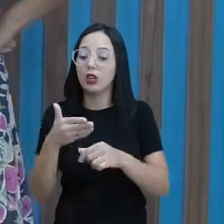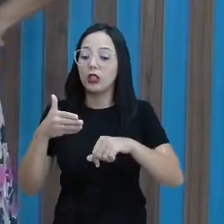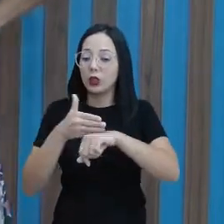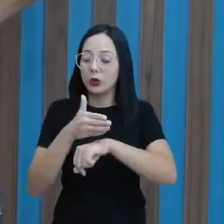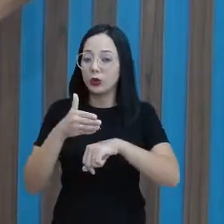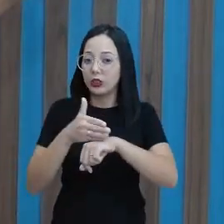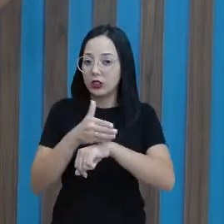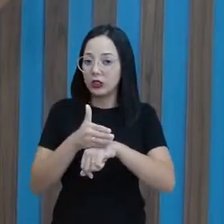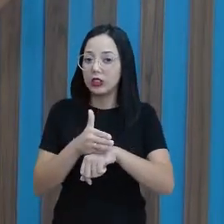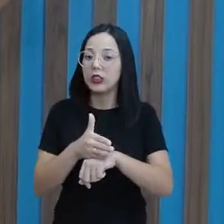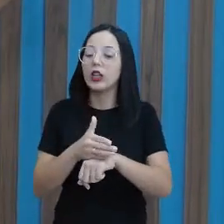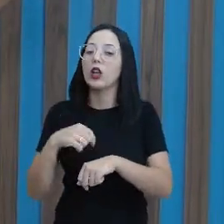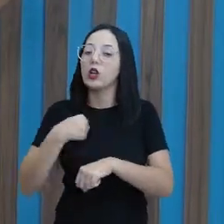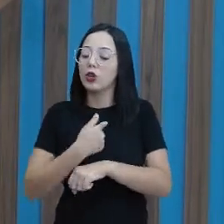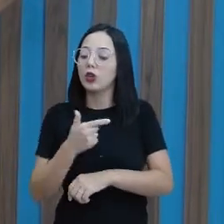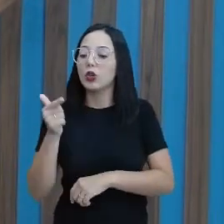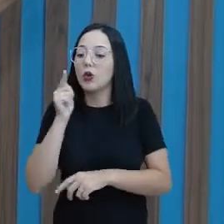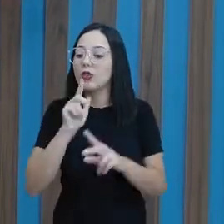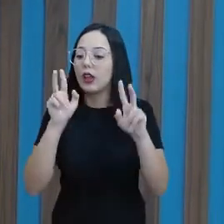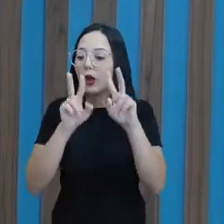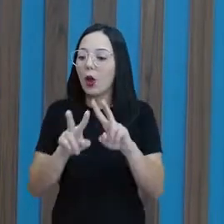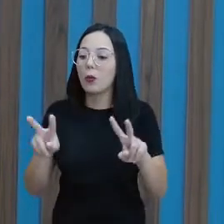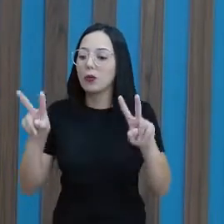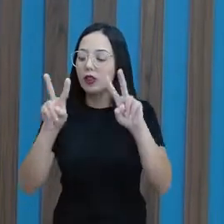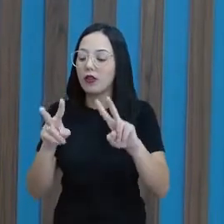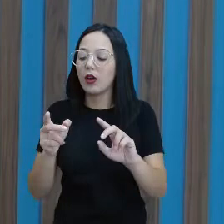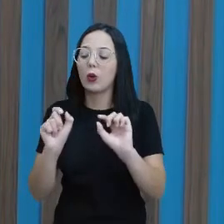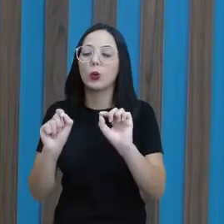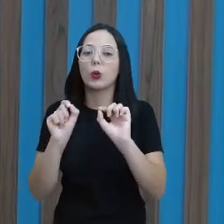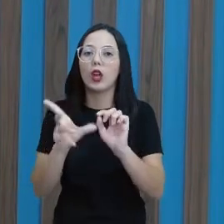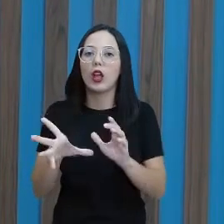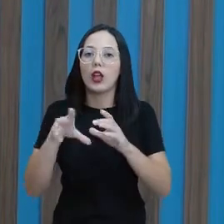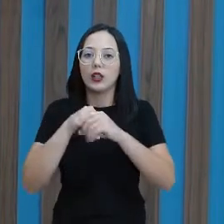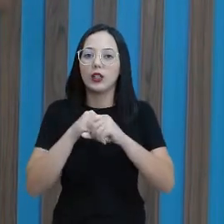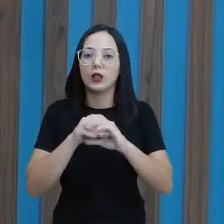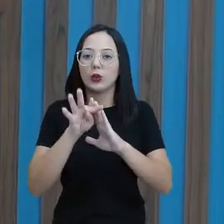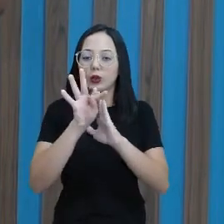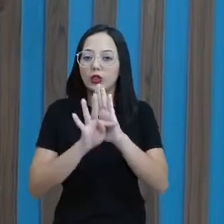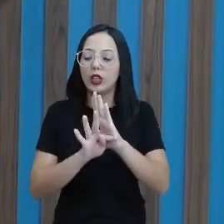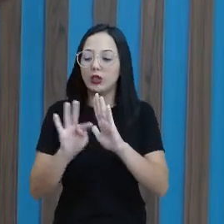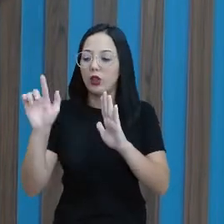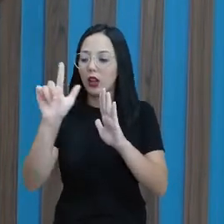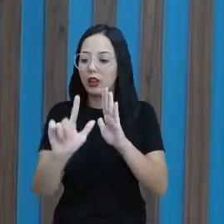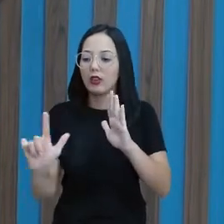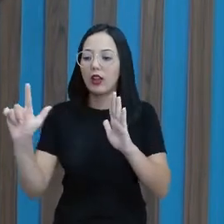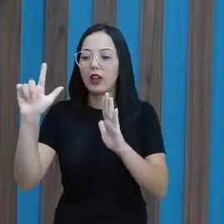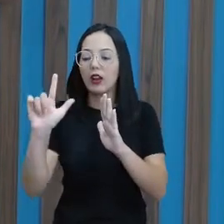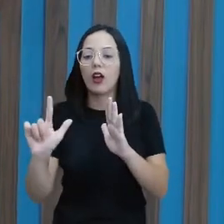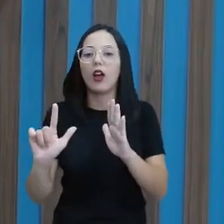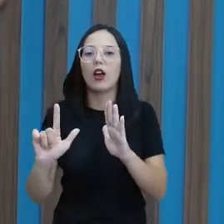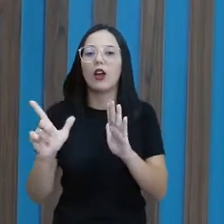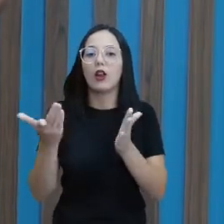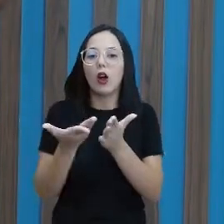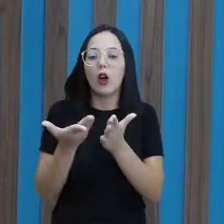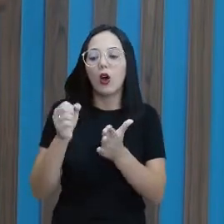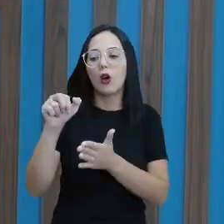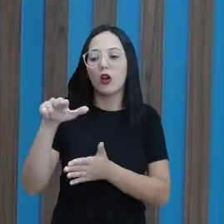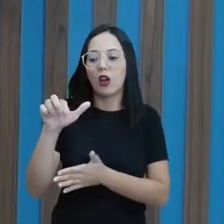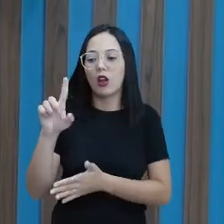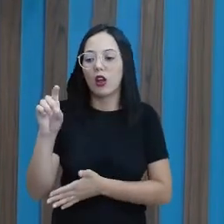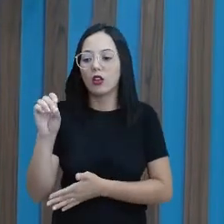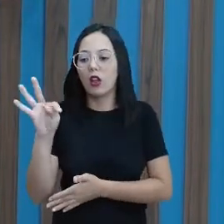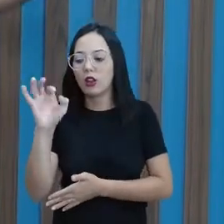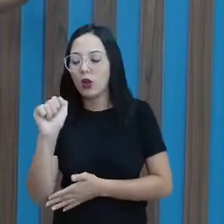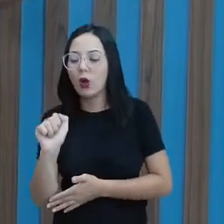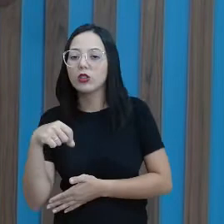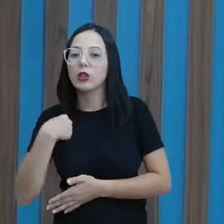uma fala, isso a gente consegue observar nos textos literários, nas anedotas, quando a gente